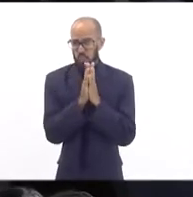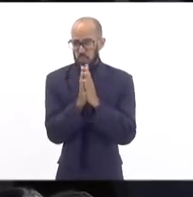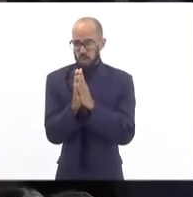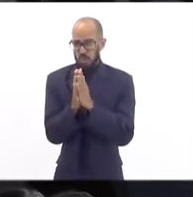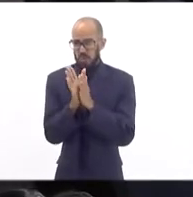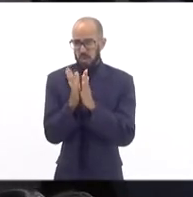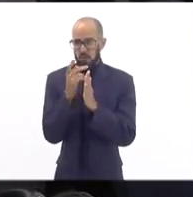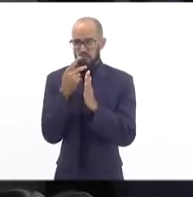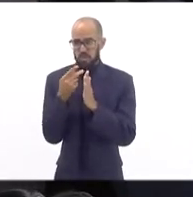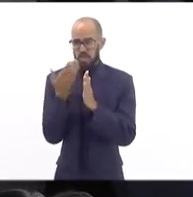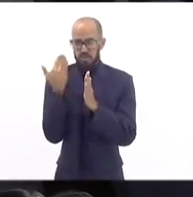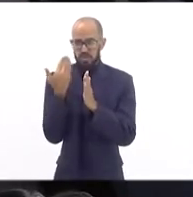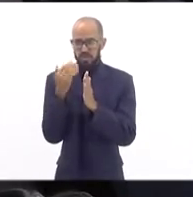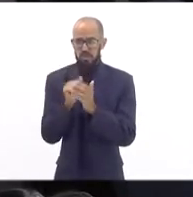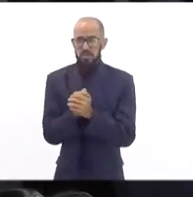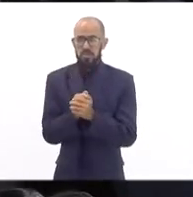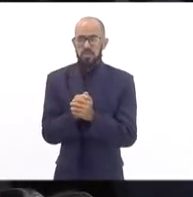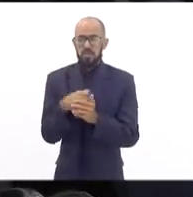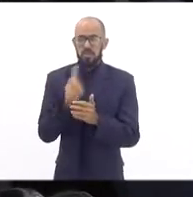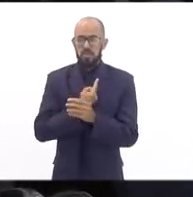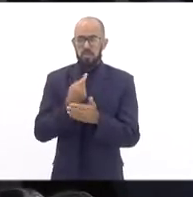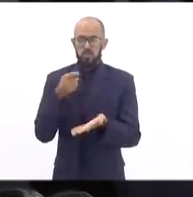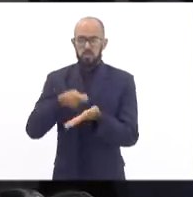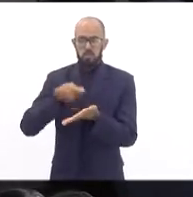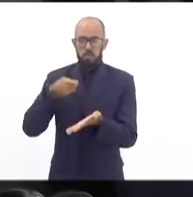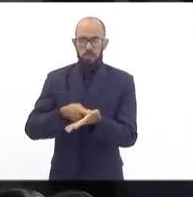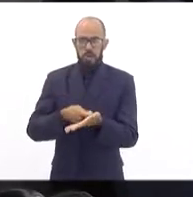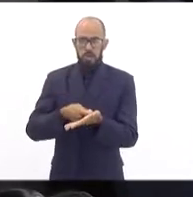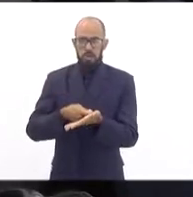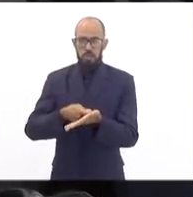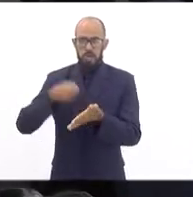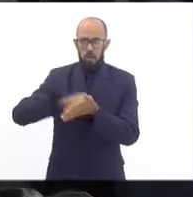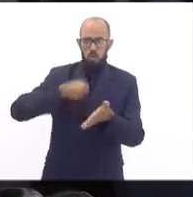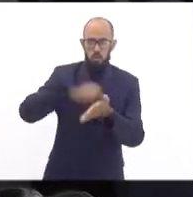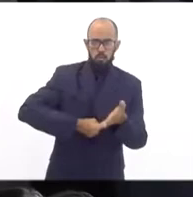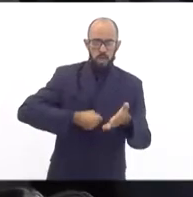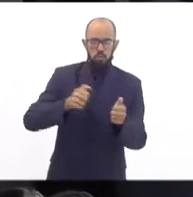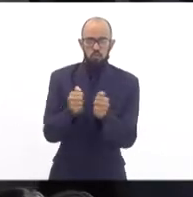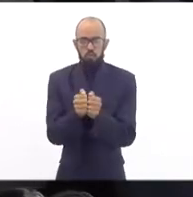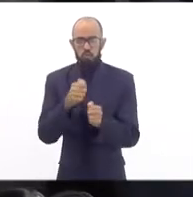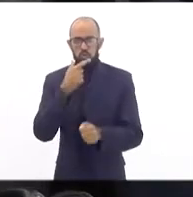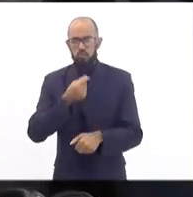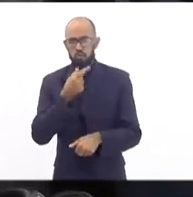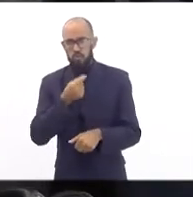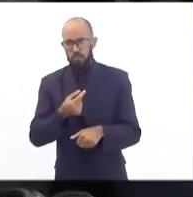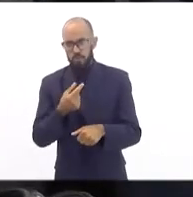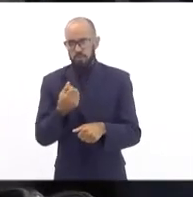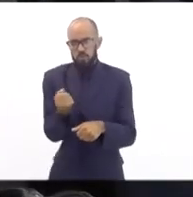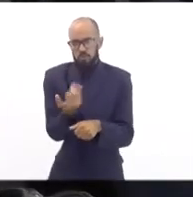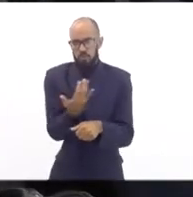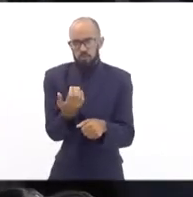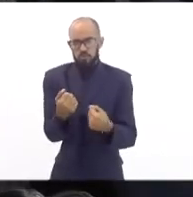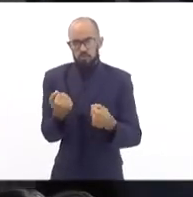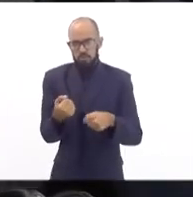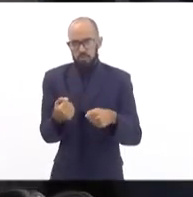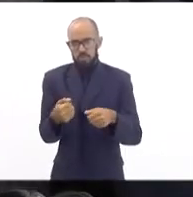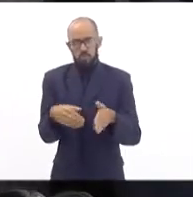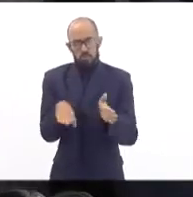dito. Nós somos obrigadas a degladiar com os homens, quando estamos no ponto